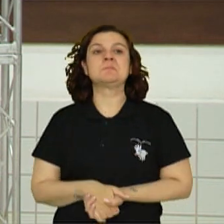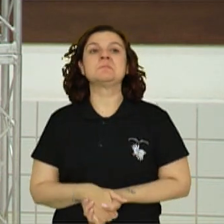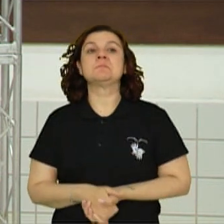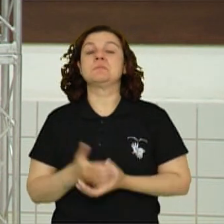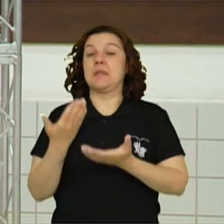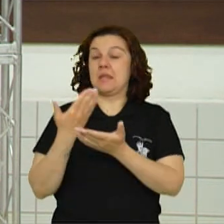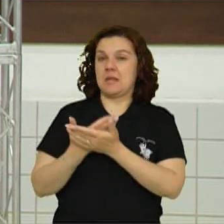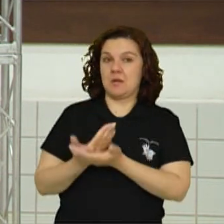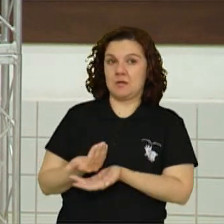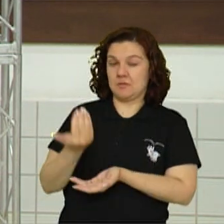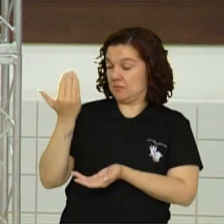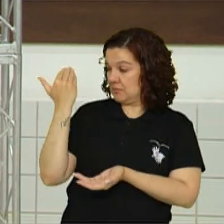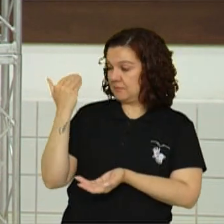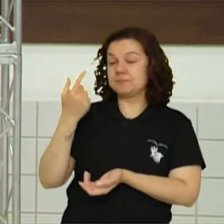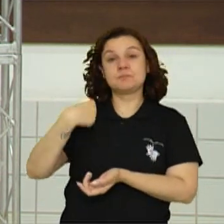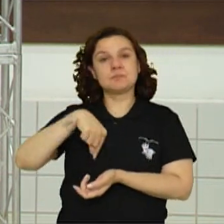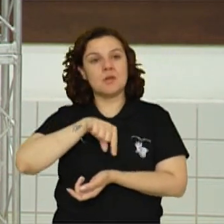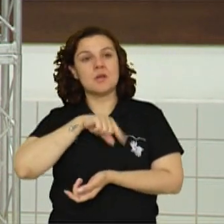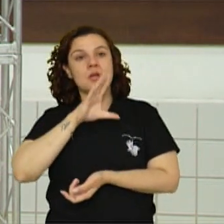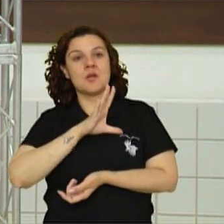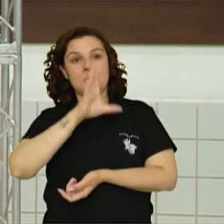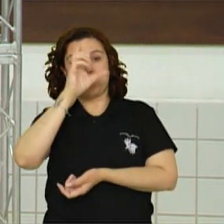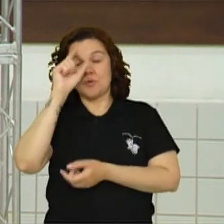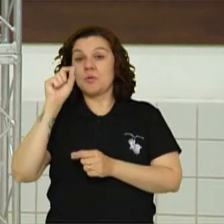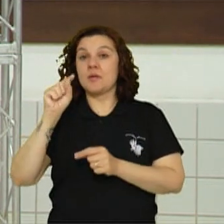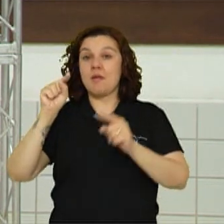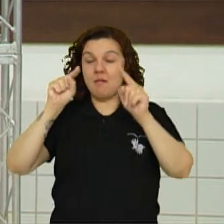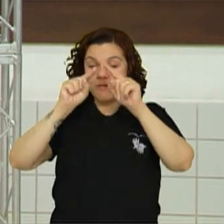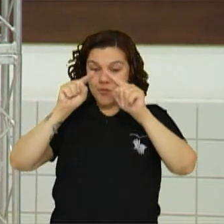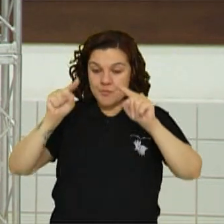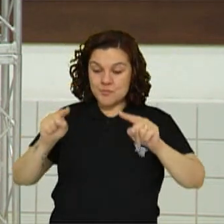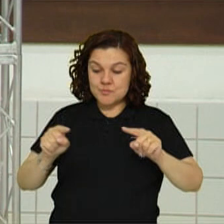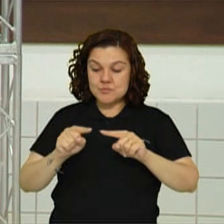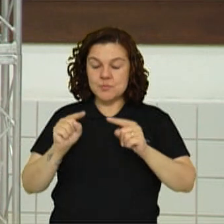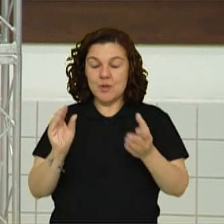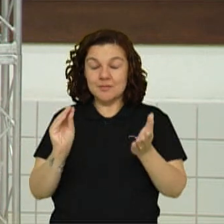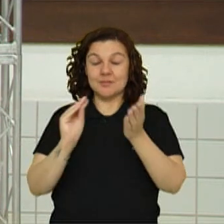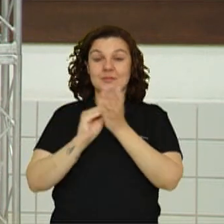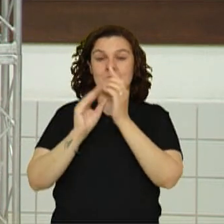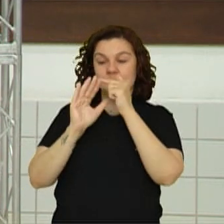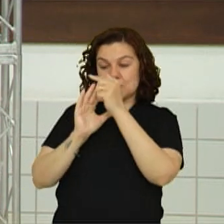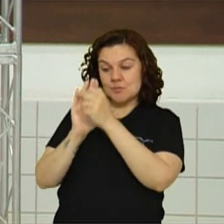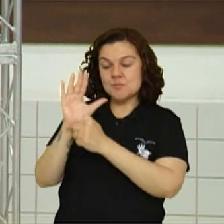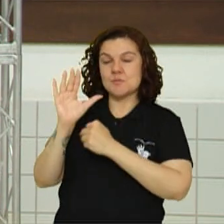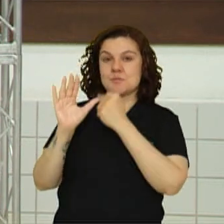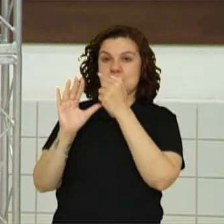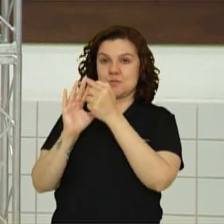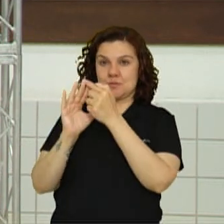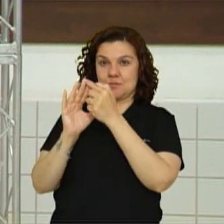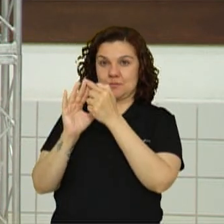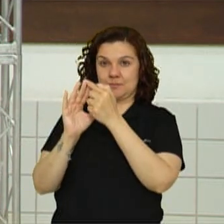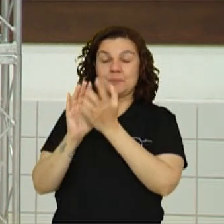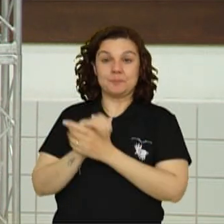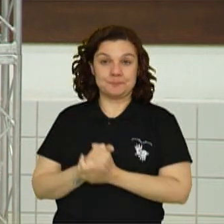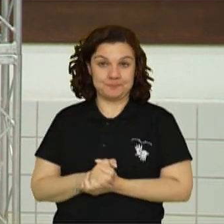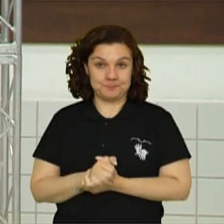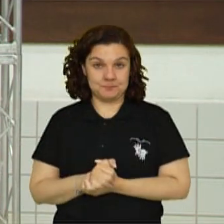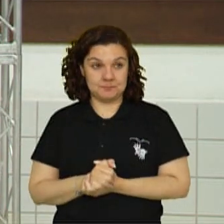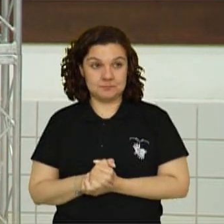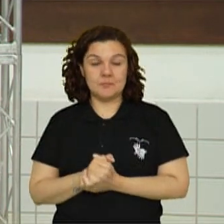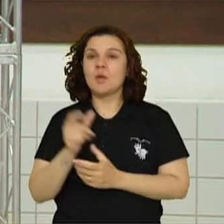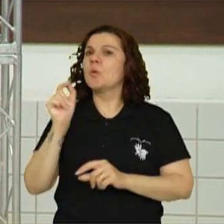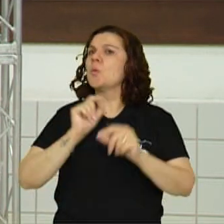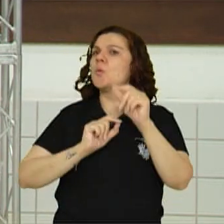Na aula anterior, nós vimos os polígonos inscritos. Eles estavam dentro de uma circunferência. E